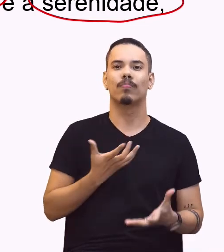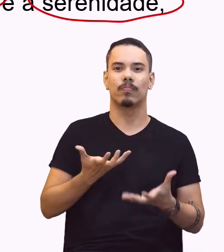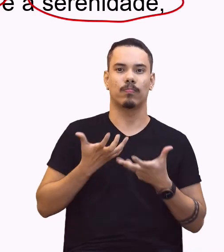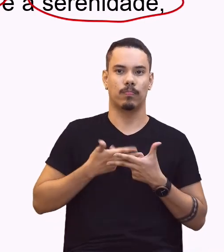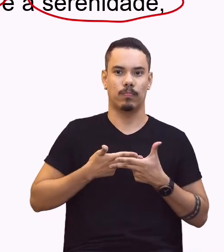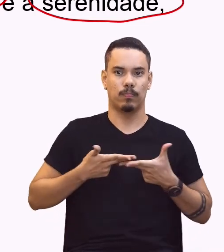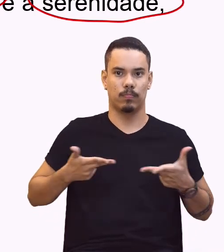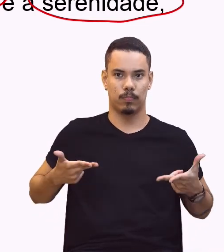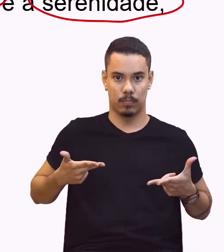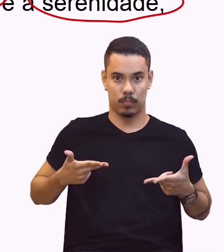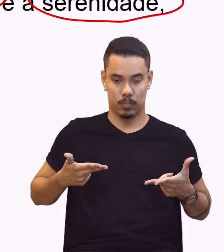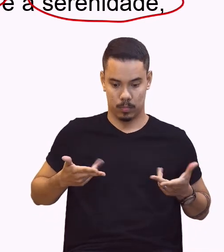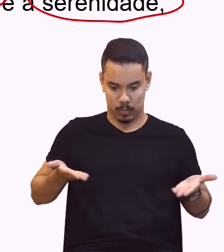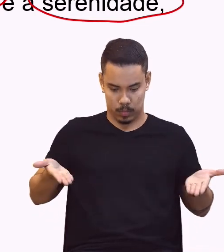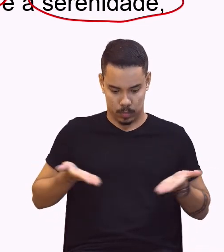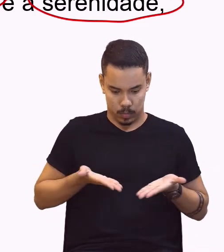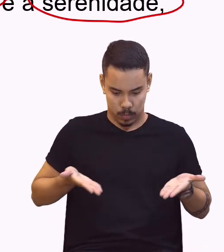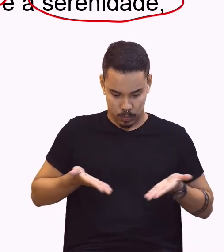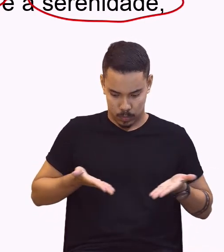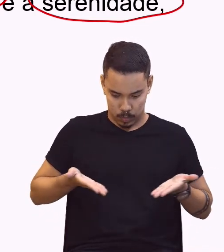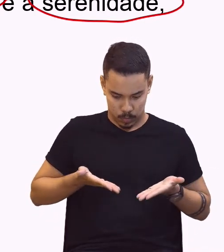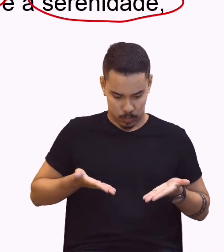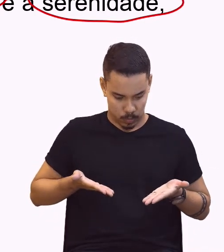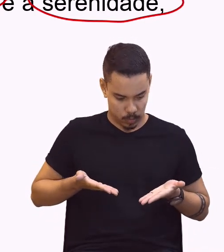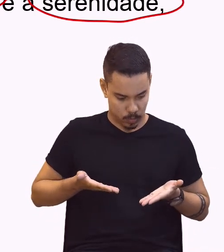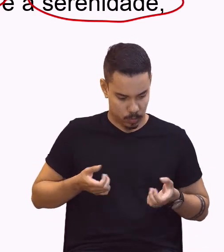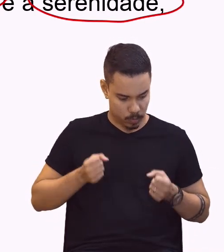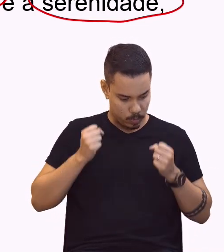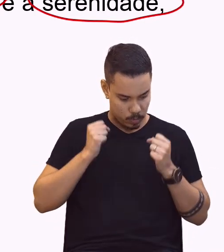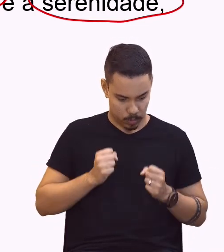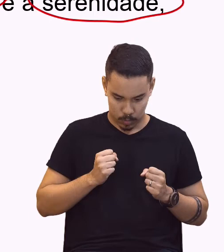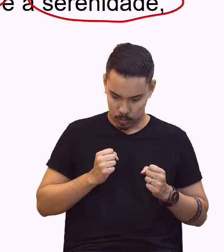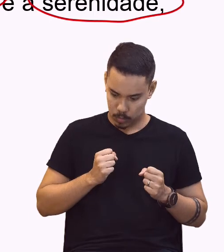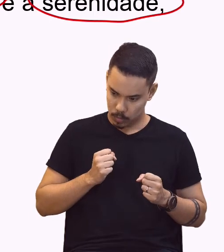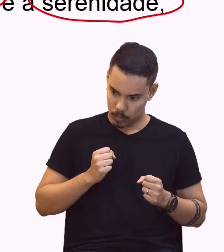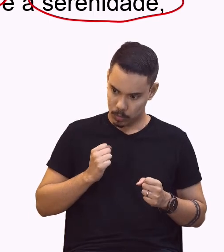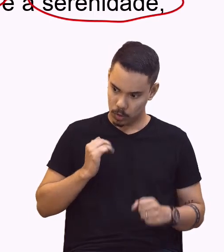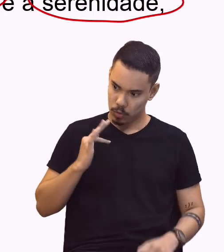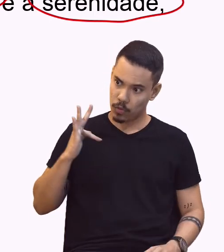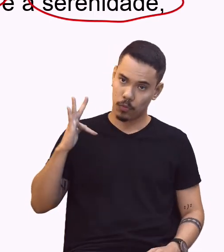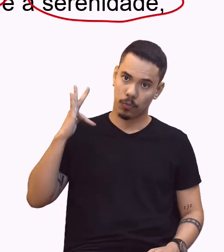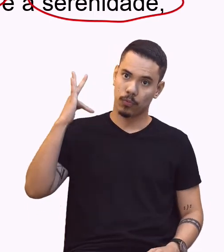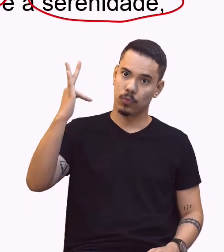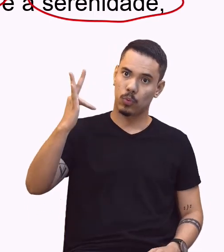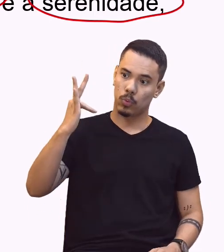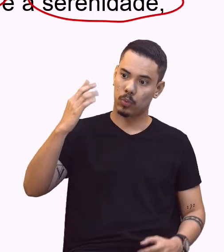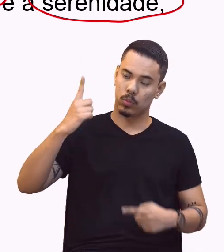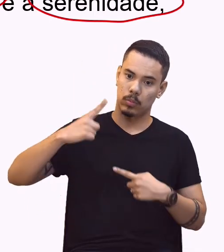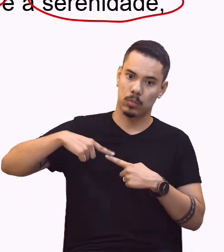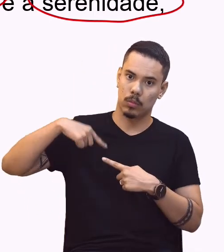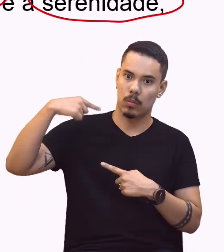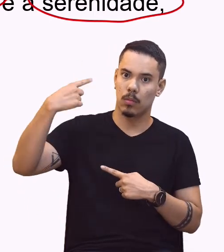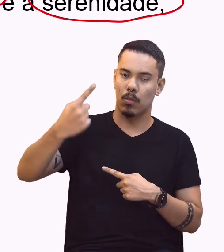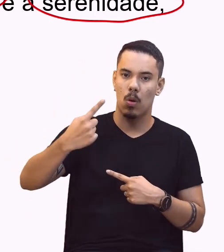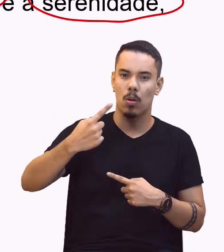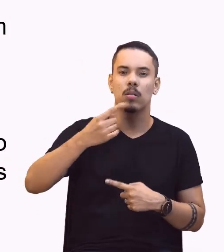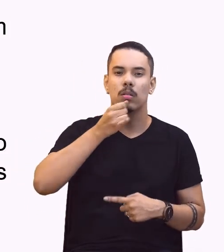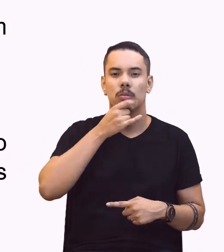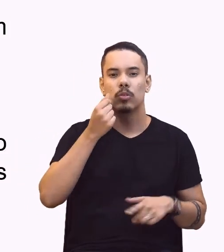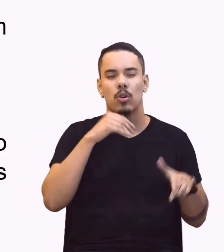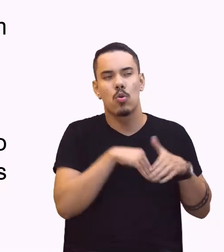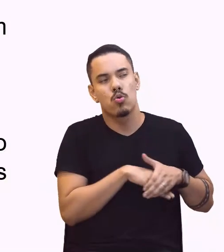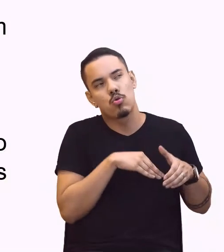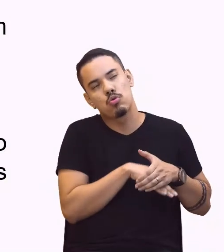para agora para alguma coisa muito maior e que vai provocar uma sensação muito mais agradável